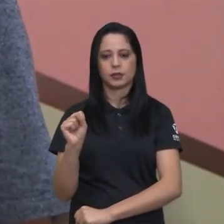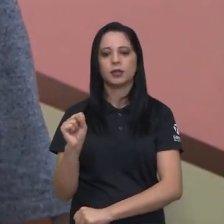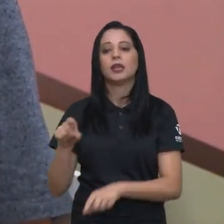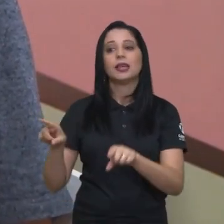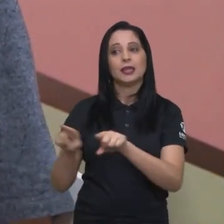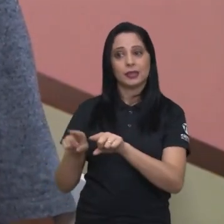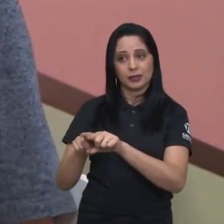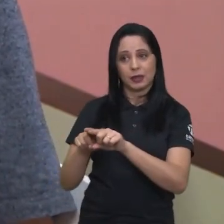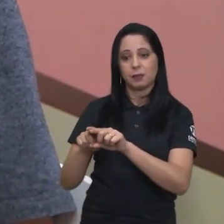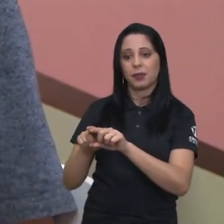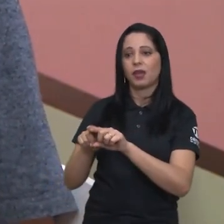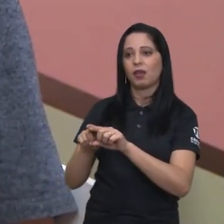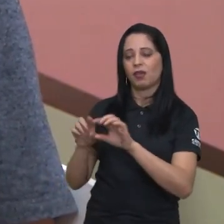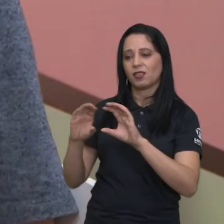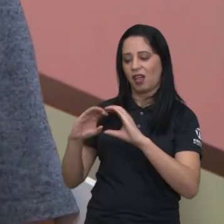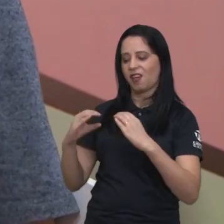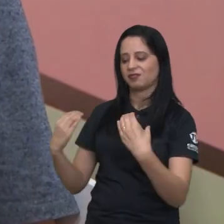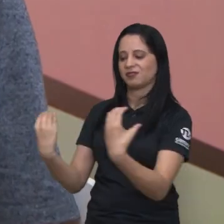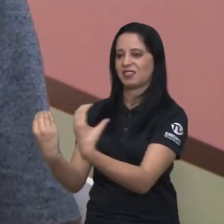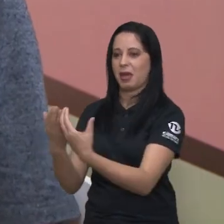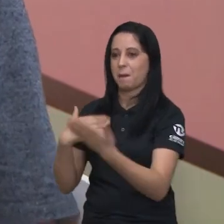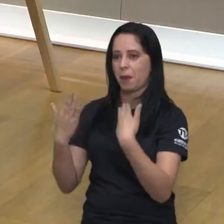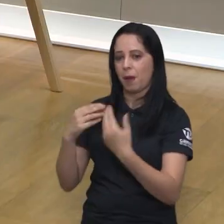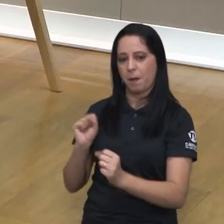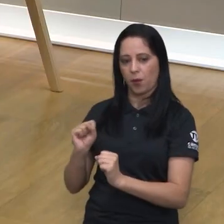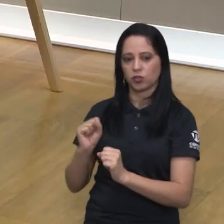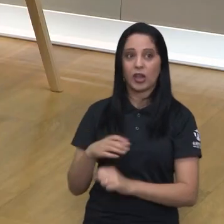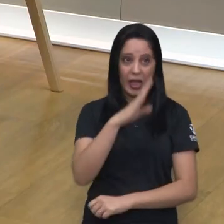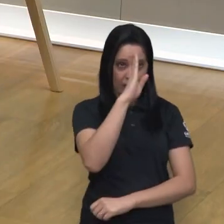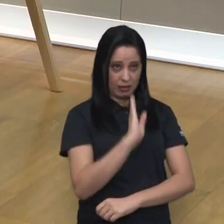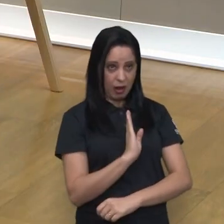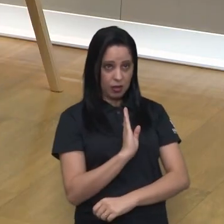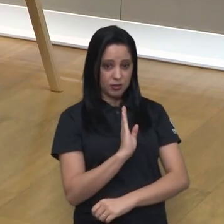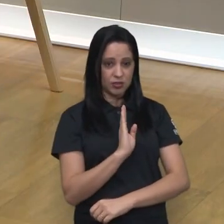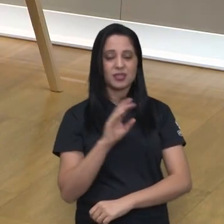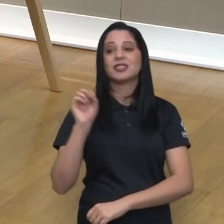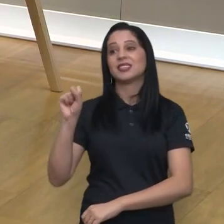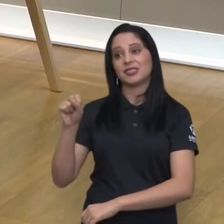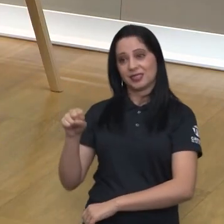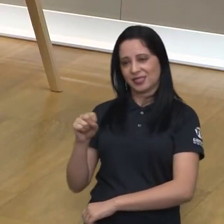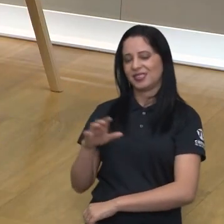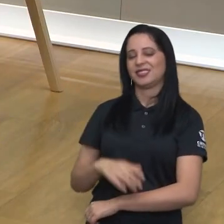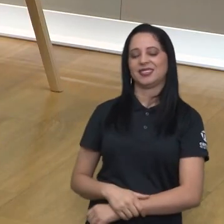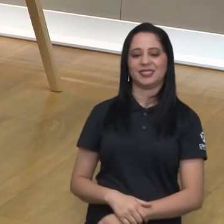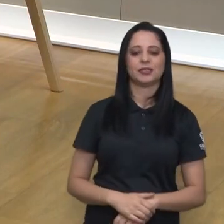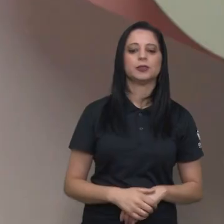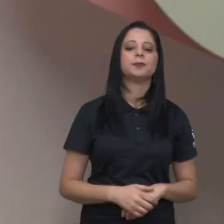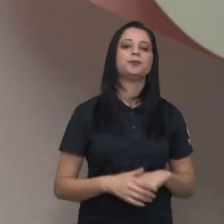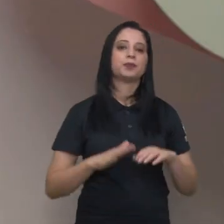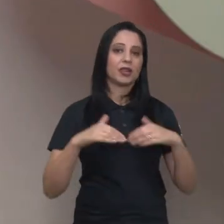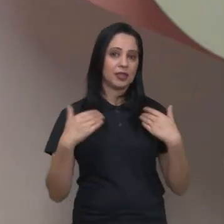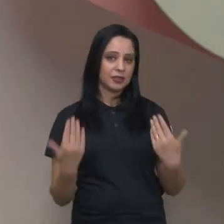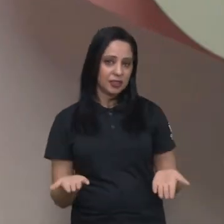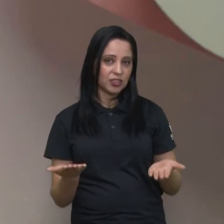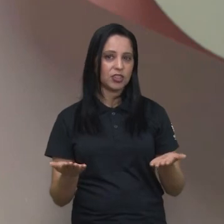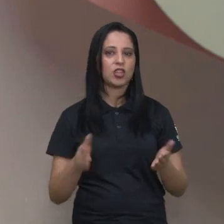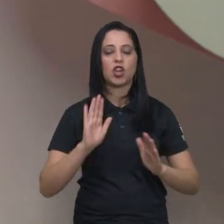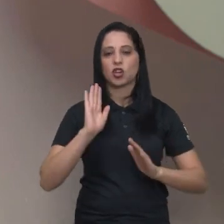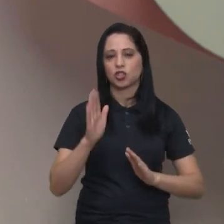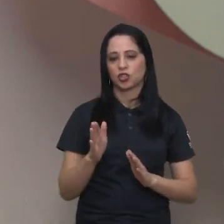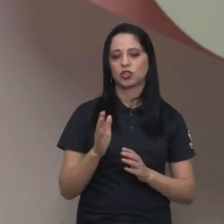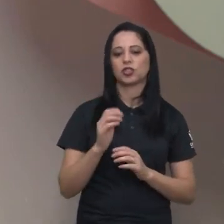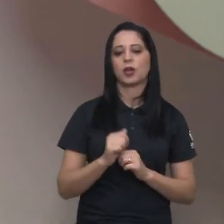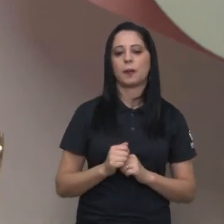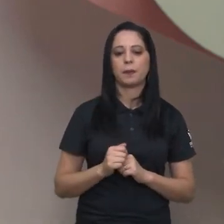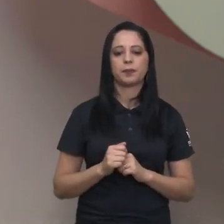saúde e também nas rodas de conversa. Legal. E gratuito, né? Gratuito, sim. Que é mais bacana. Bom, então nós já falamos do